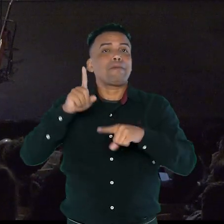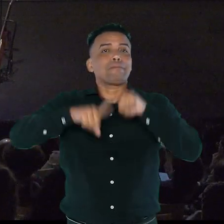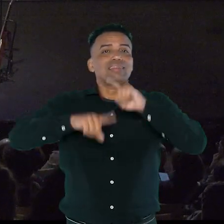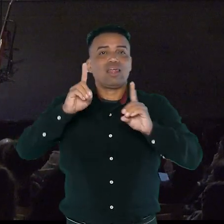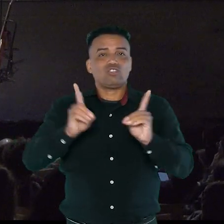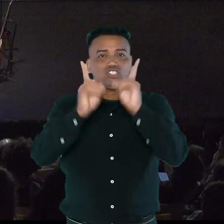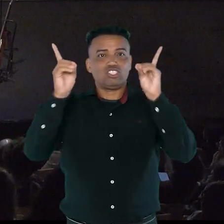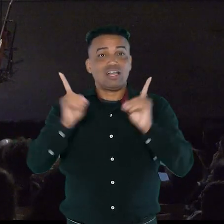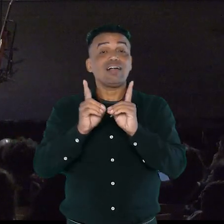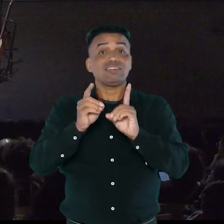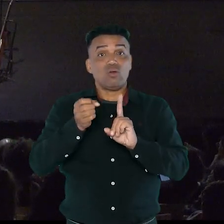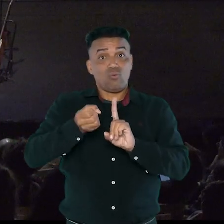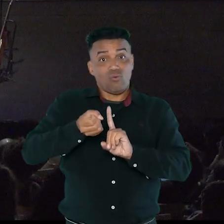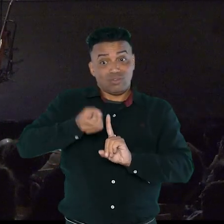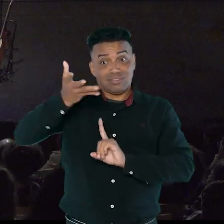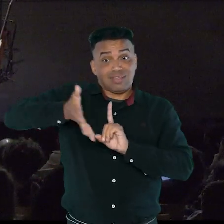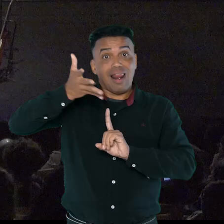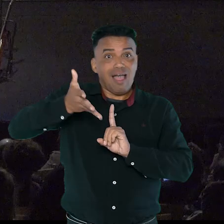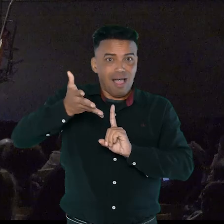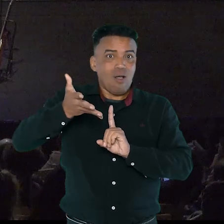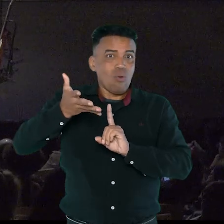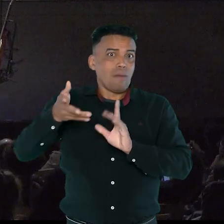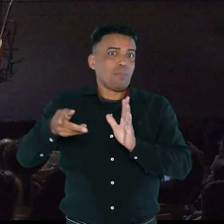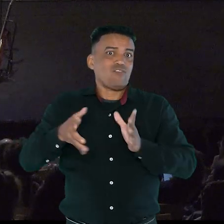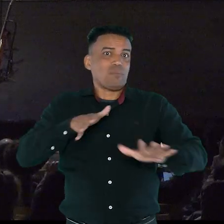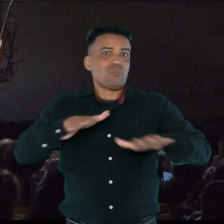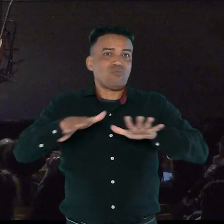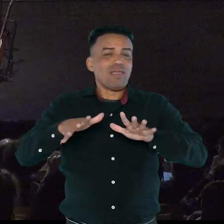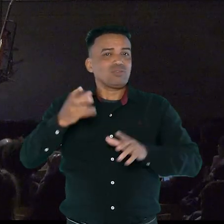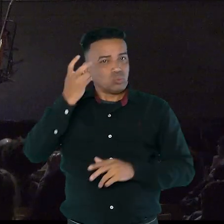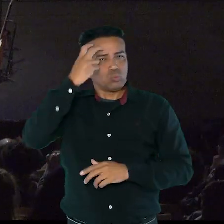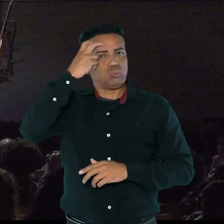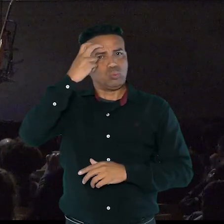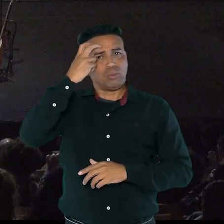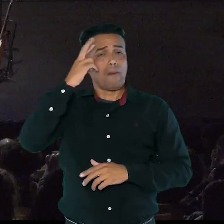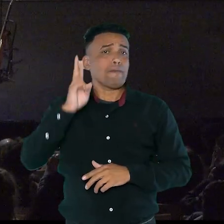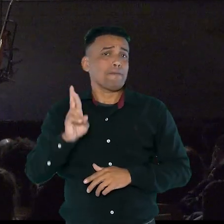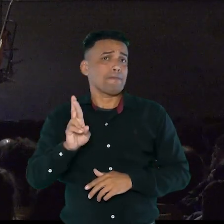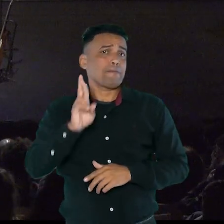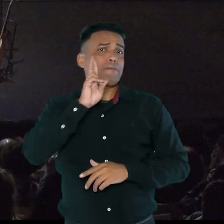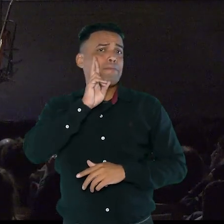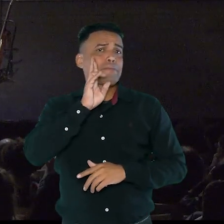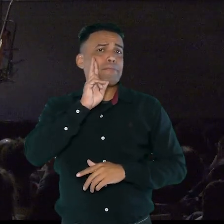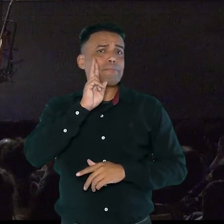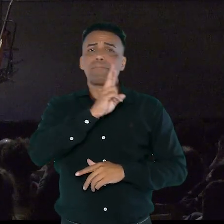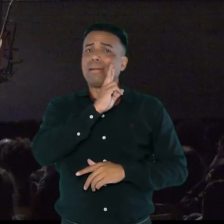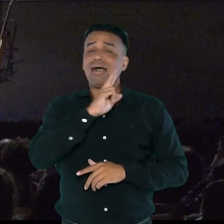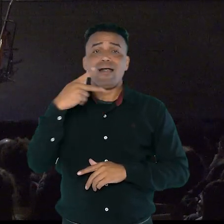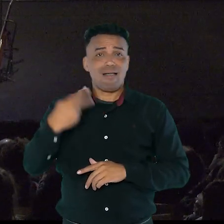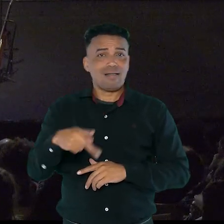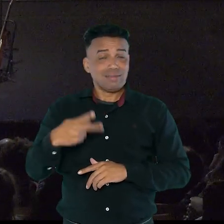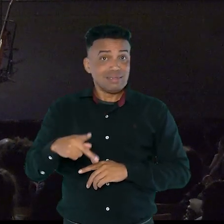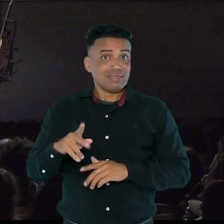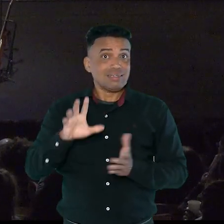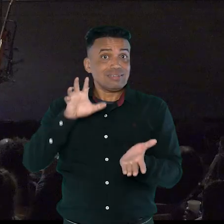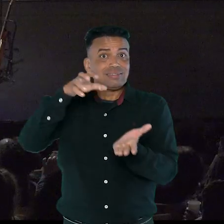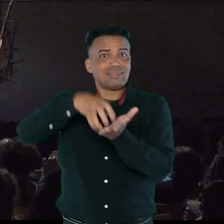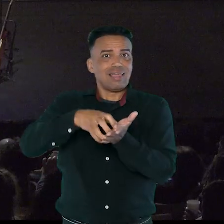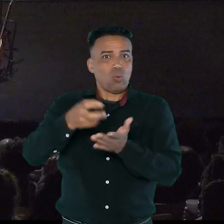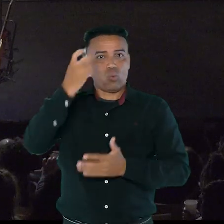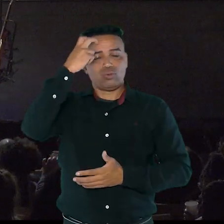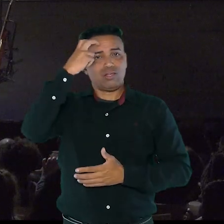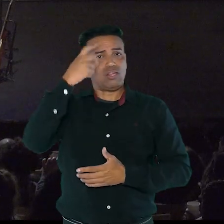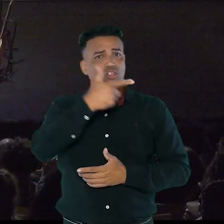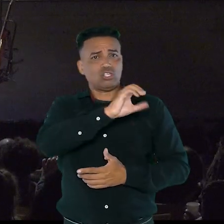Didático. Sérgio é cofundador do Sarau da Cooperifa, movimento cultural que transformou um bar na periferia de São Paulo em centro cultural.